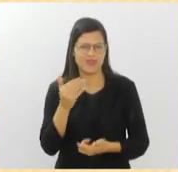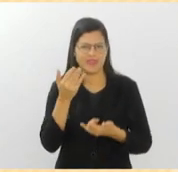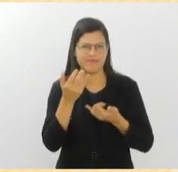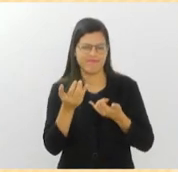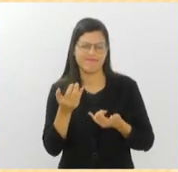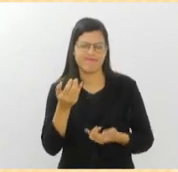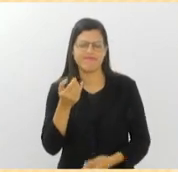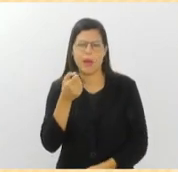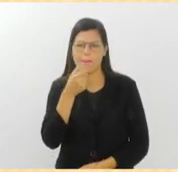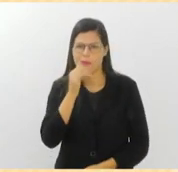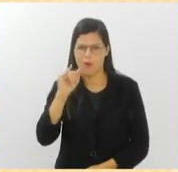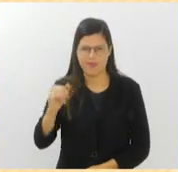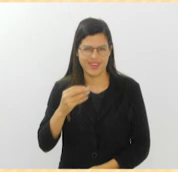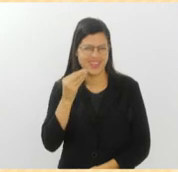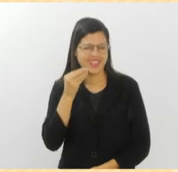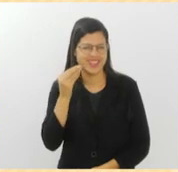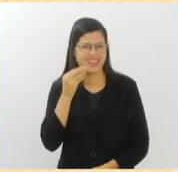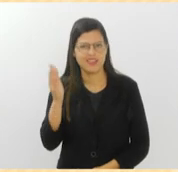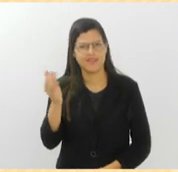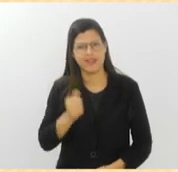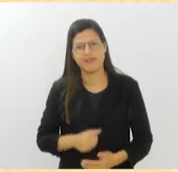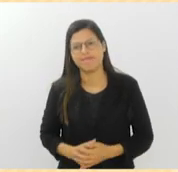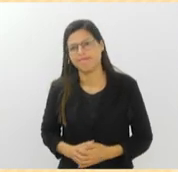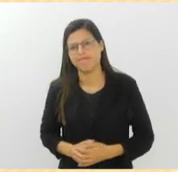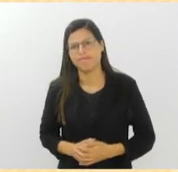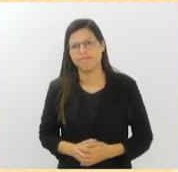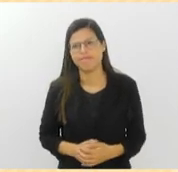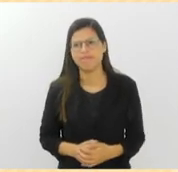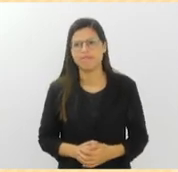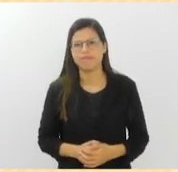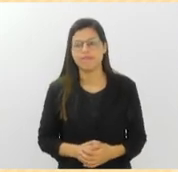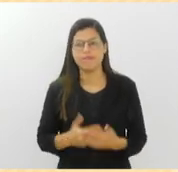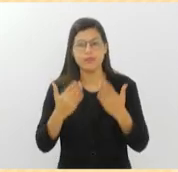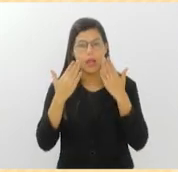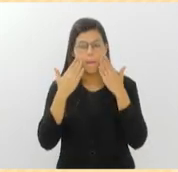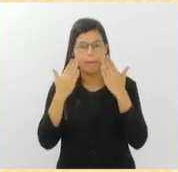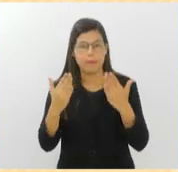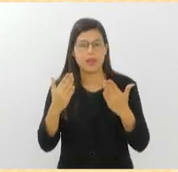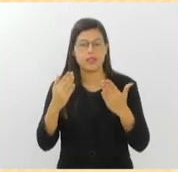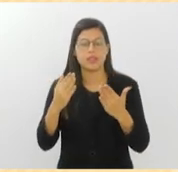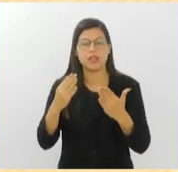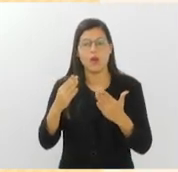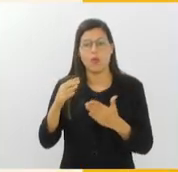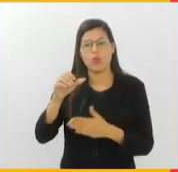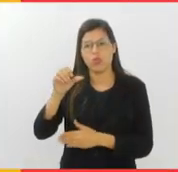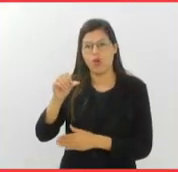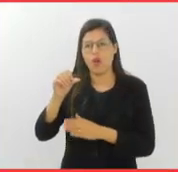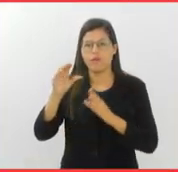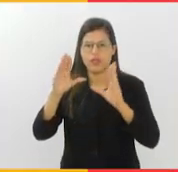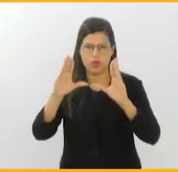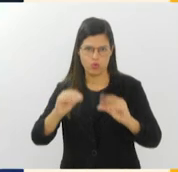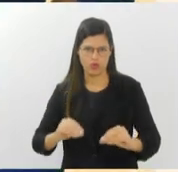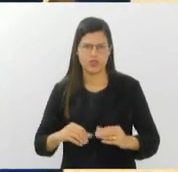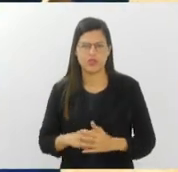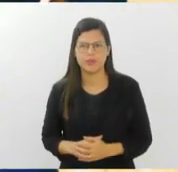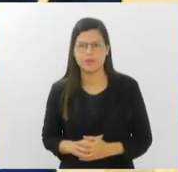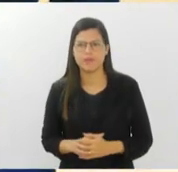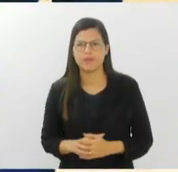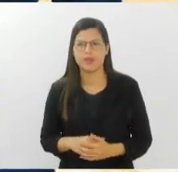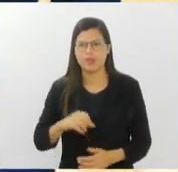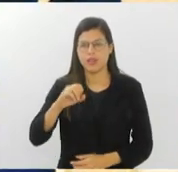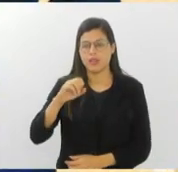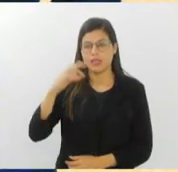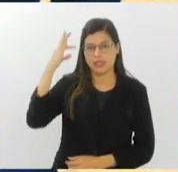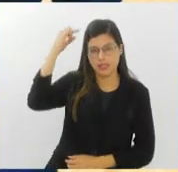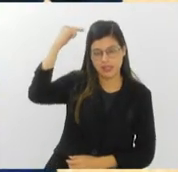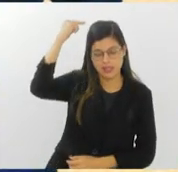junto? Vem! Vem, vem com a gente. A apresentação está agendada para as 9 horas da noite. Santa Maria Madalena